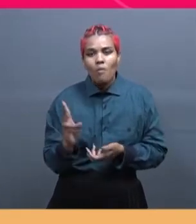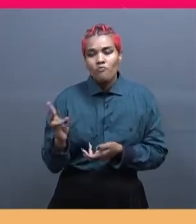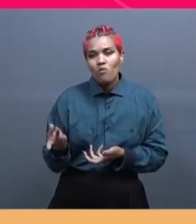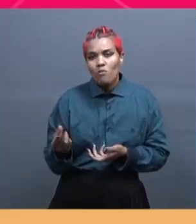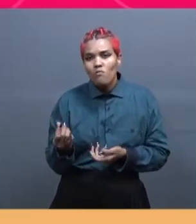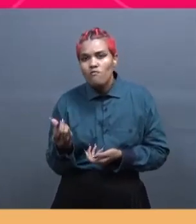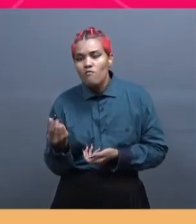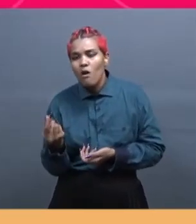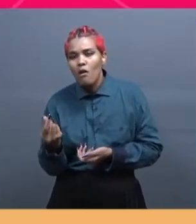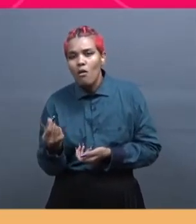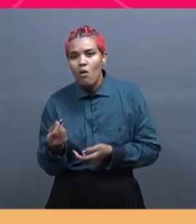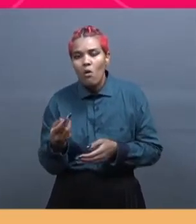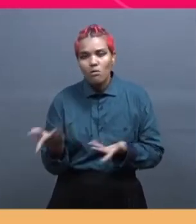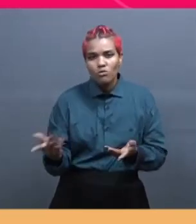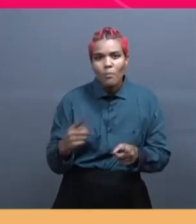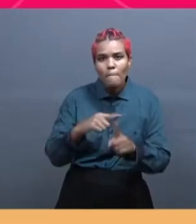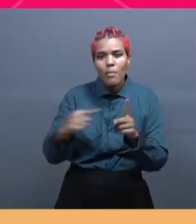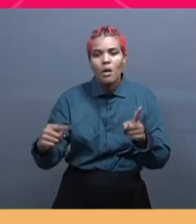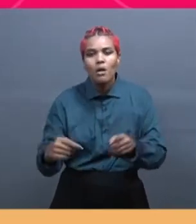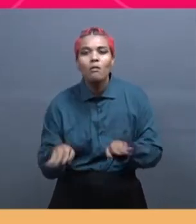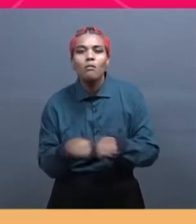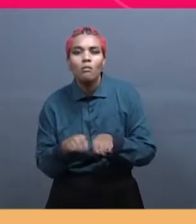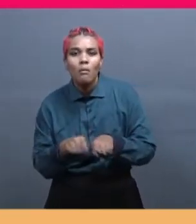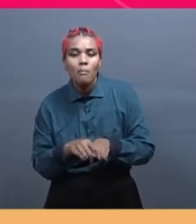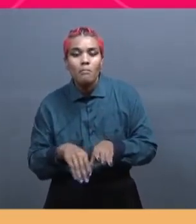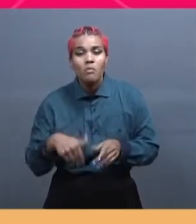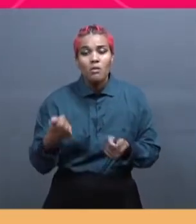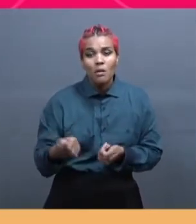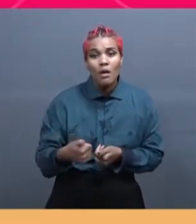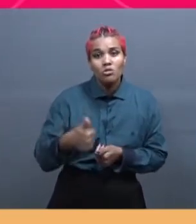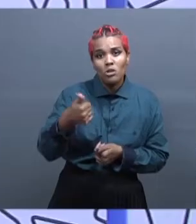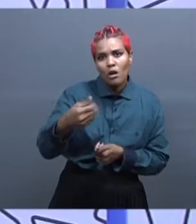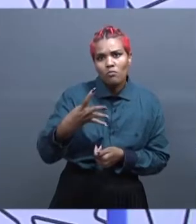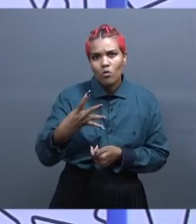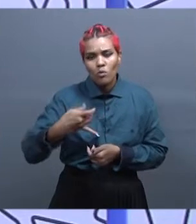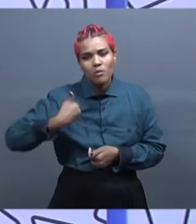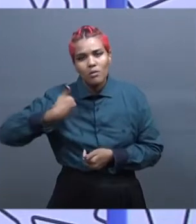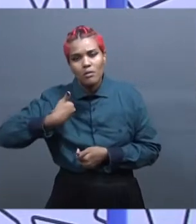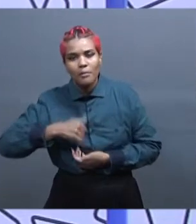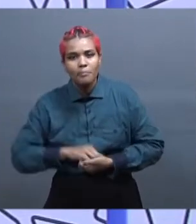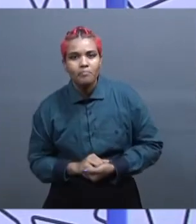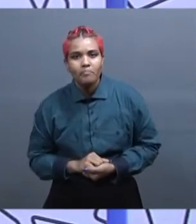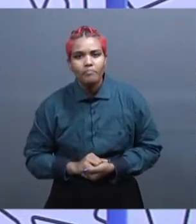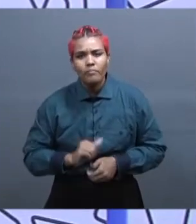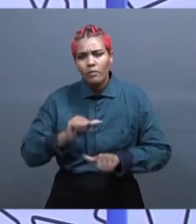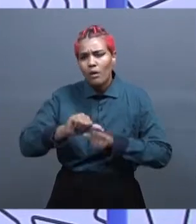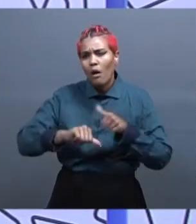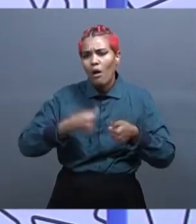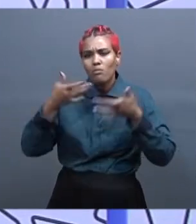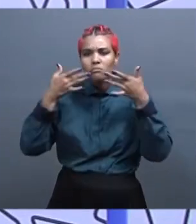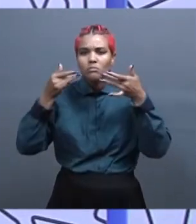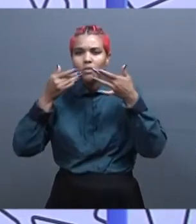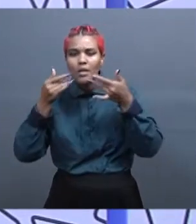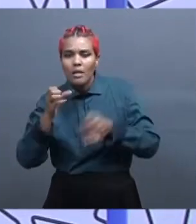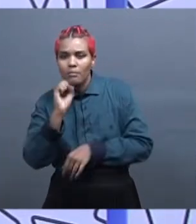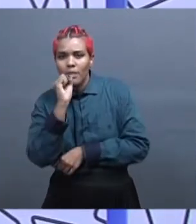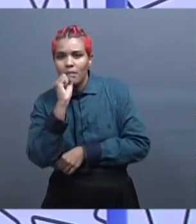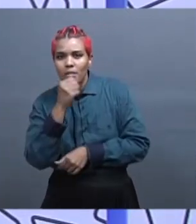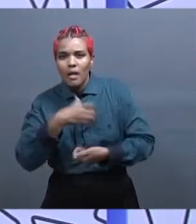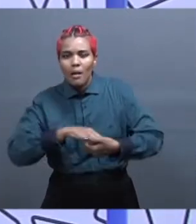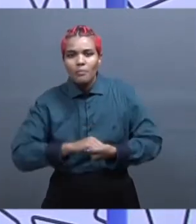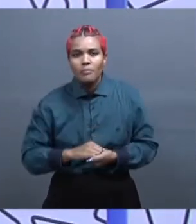a classificação indicativa é de 14 anos vale a pena e outra peça que será exibido no sábado é